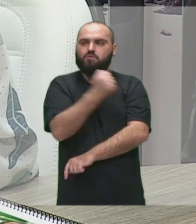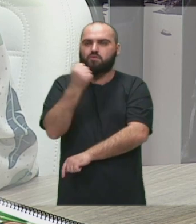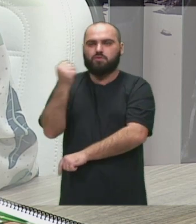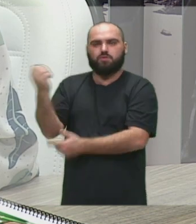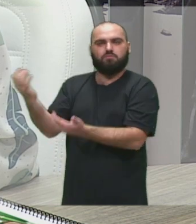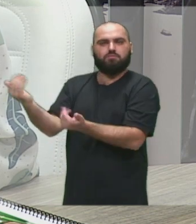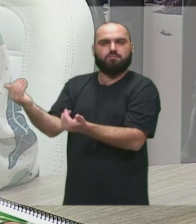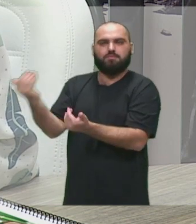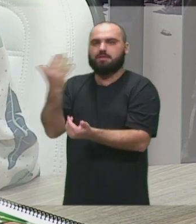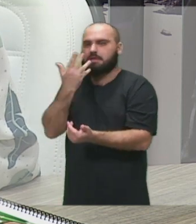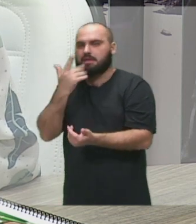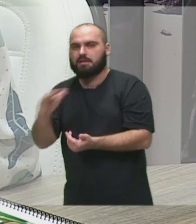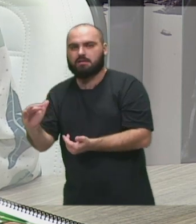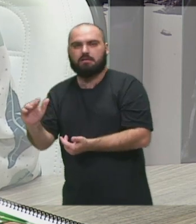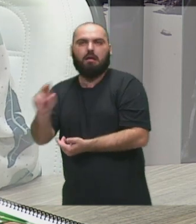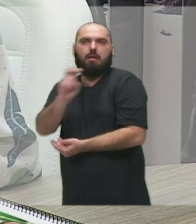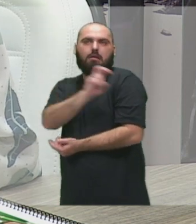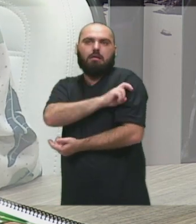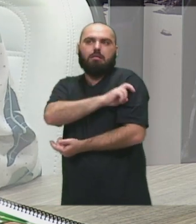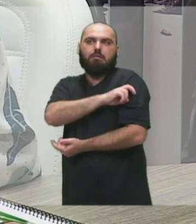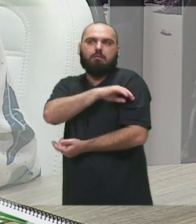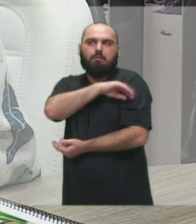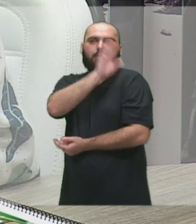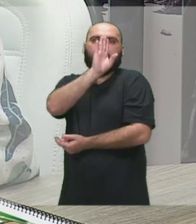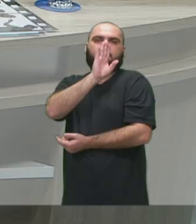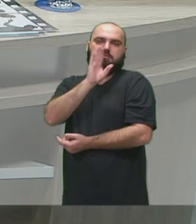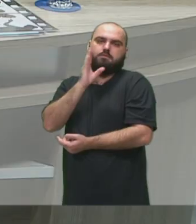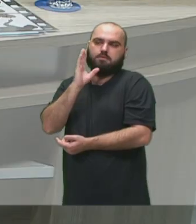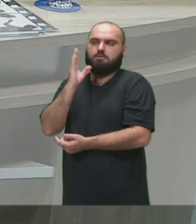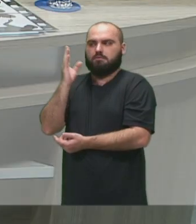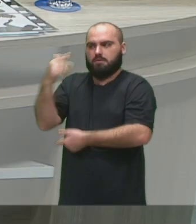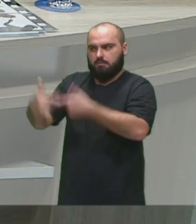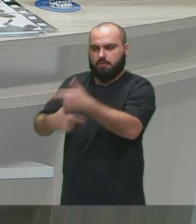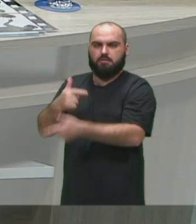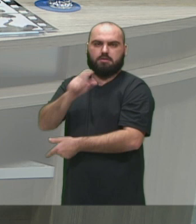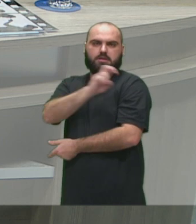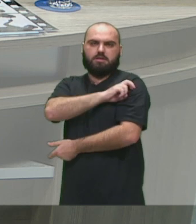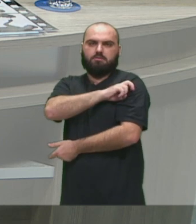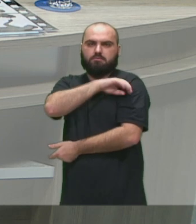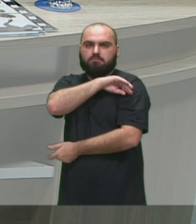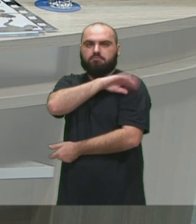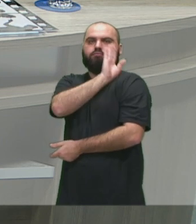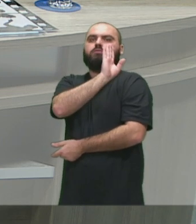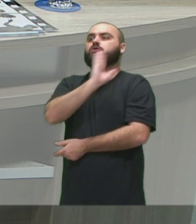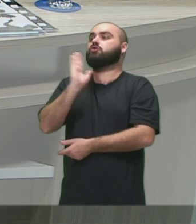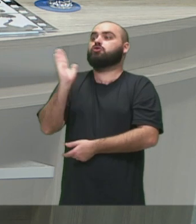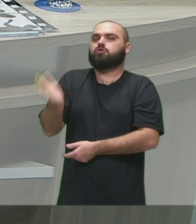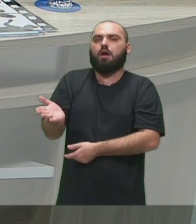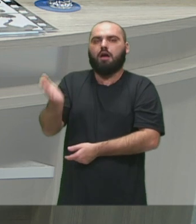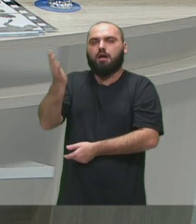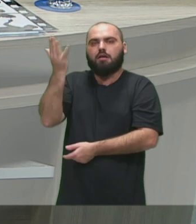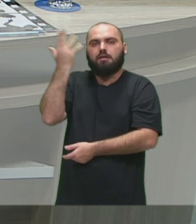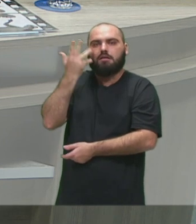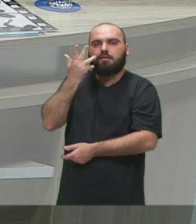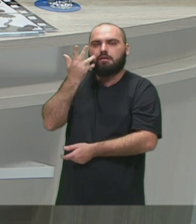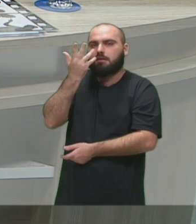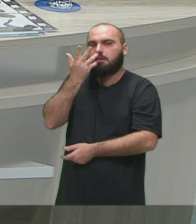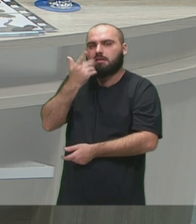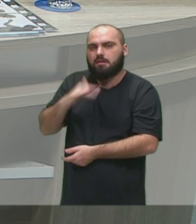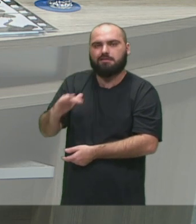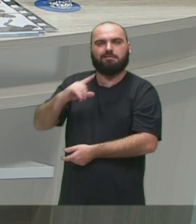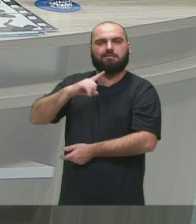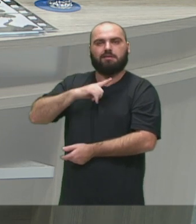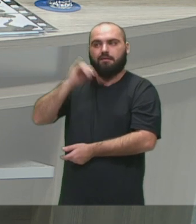de crianças a partir do 5º ano, né? Que é a idade que eu trabalho a partir do 5º ano, é a idade que já tem acesso a